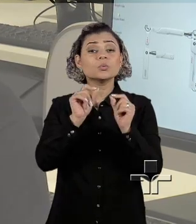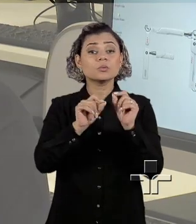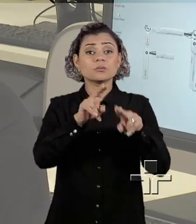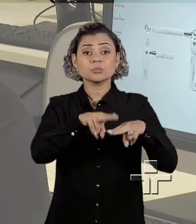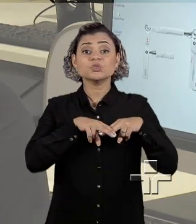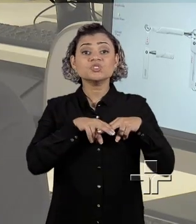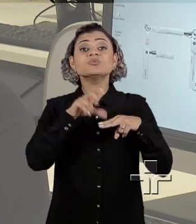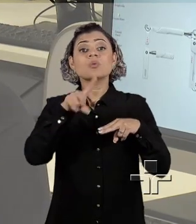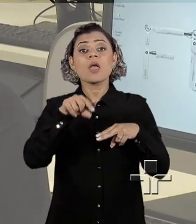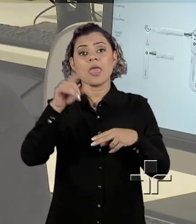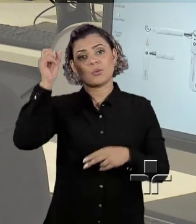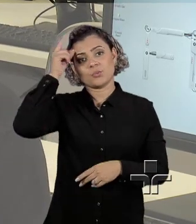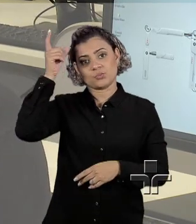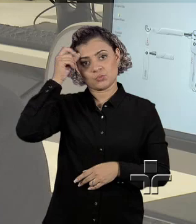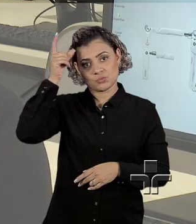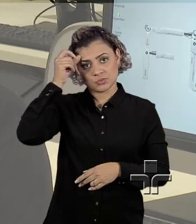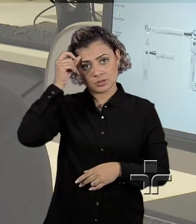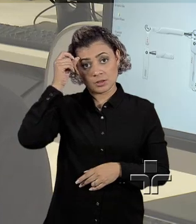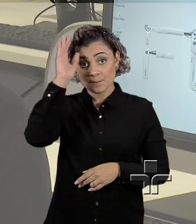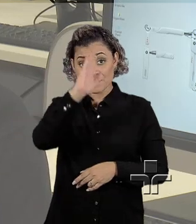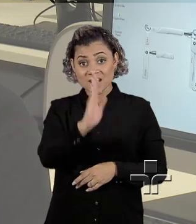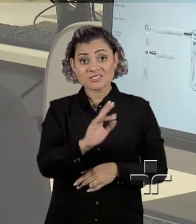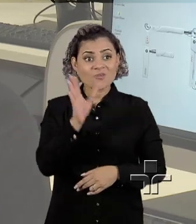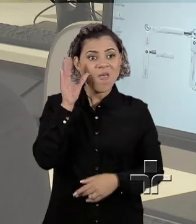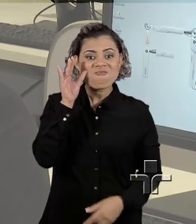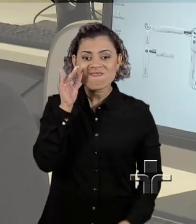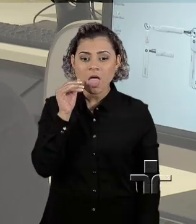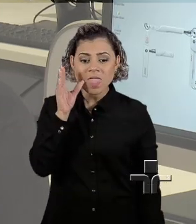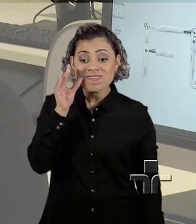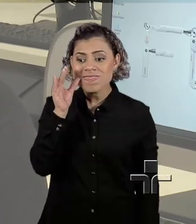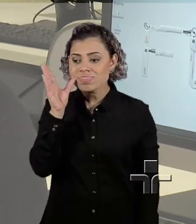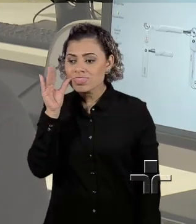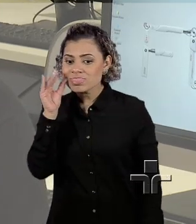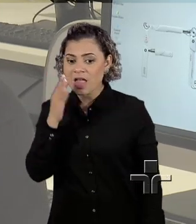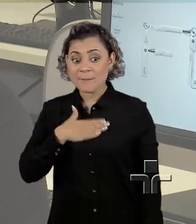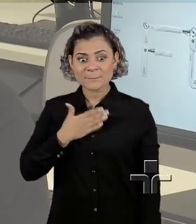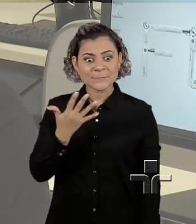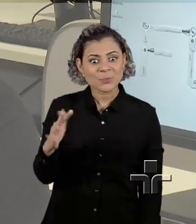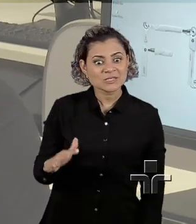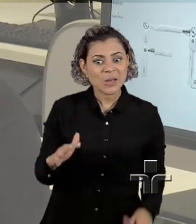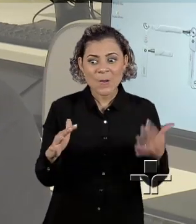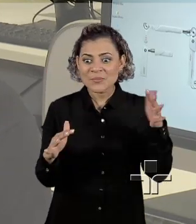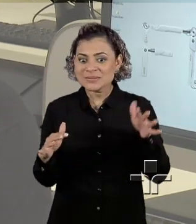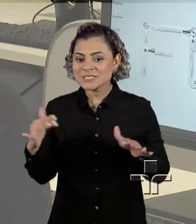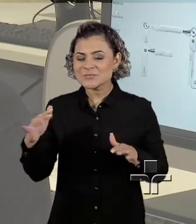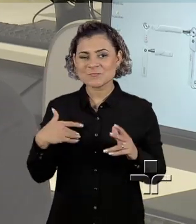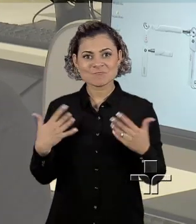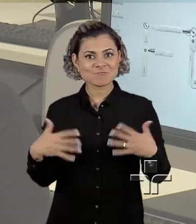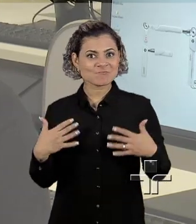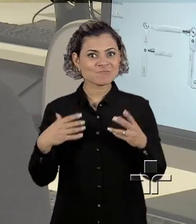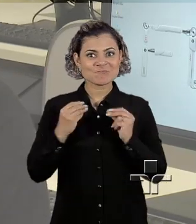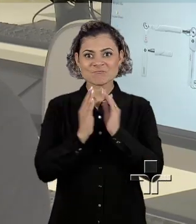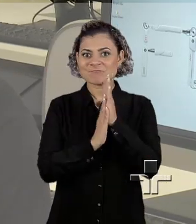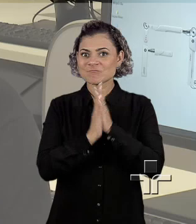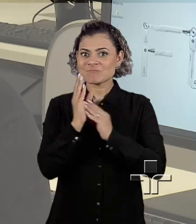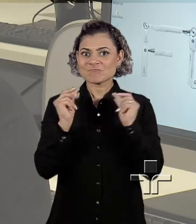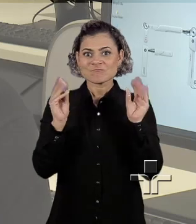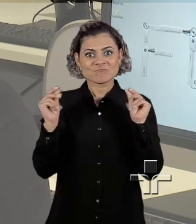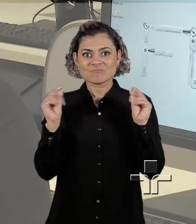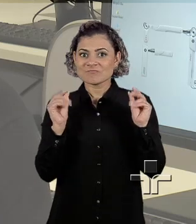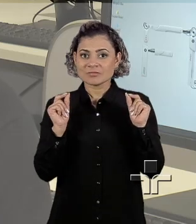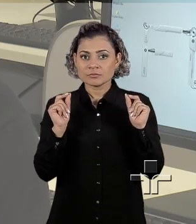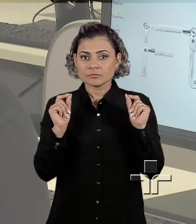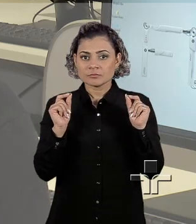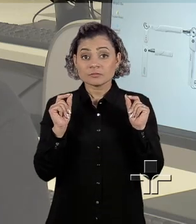cultura. O brasileiro ele termina sendo muito curioso, gosta muito de promoções, gosta de notícias. E aí o